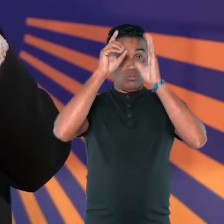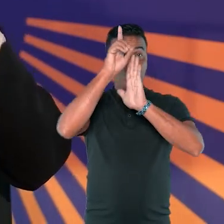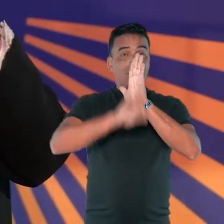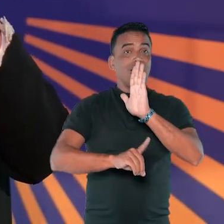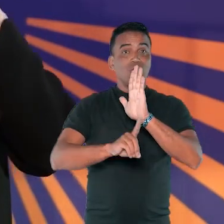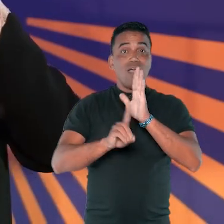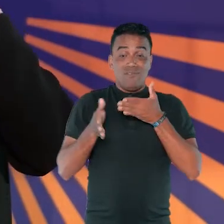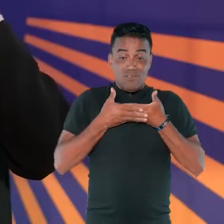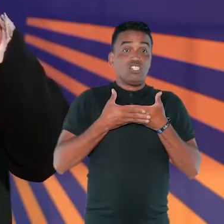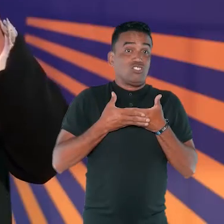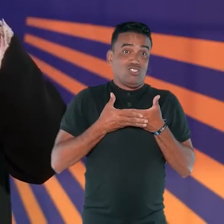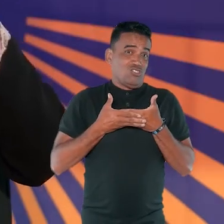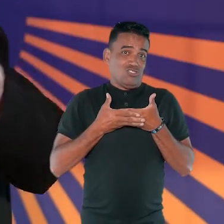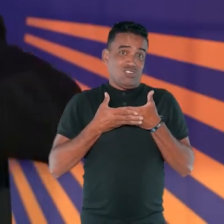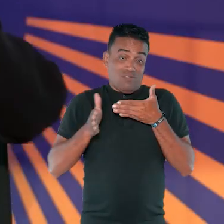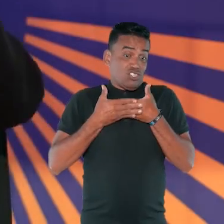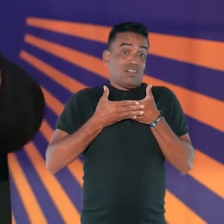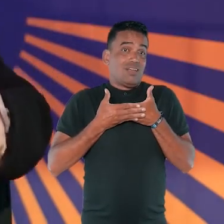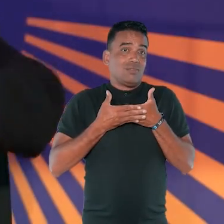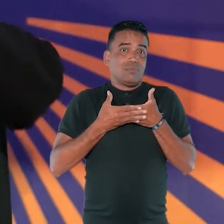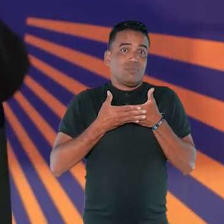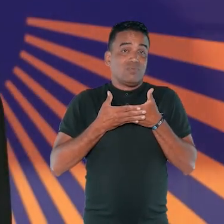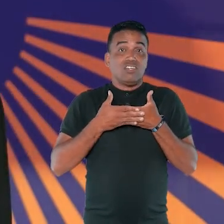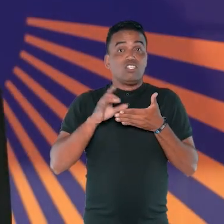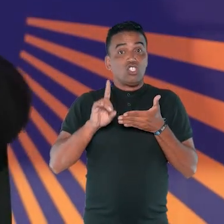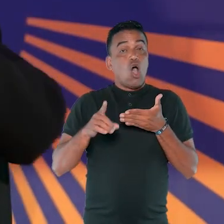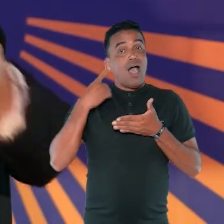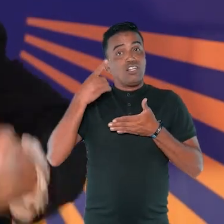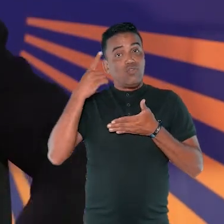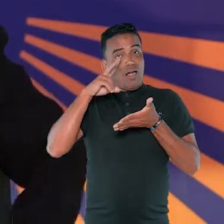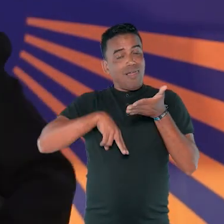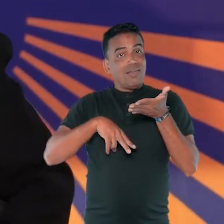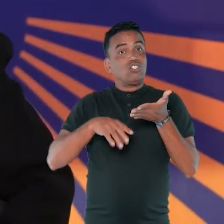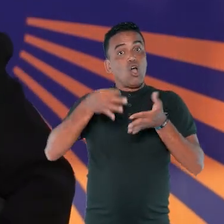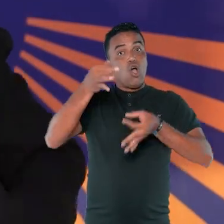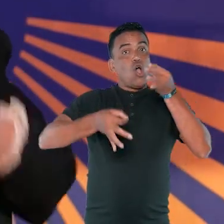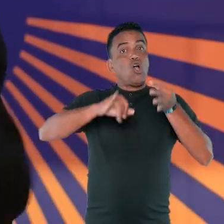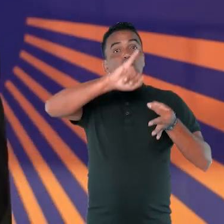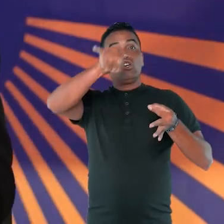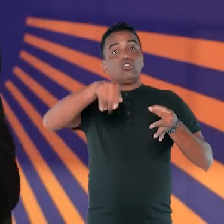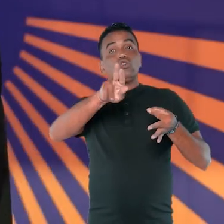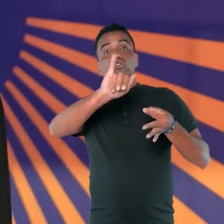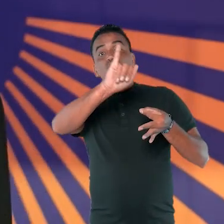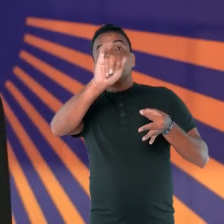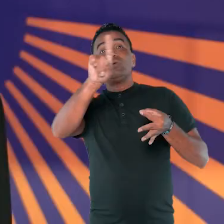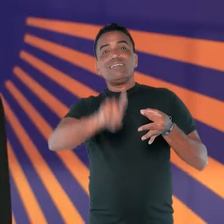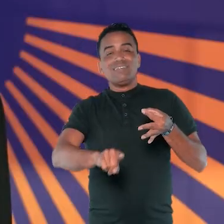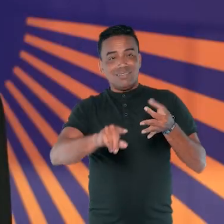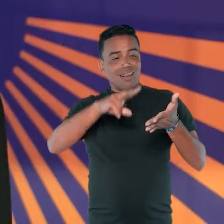deter uma reserva. Só o advogado lê, só o juiz entende o que ele escreve. Como quando eu era